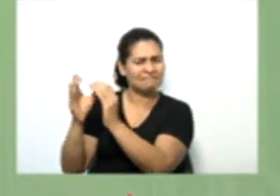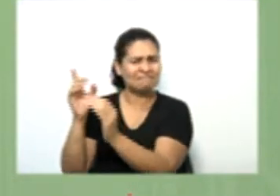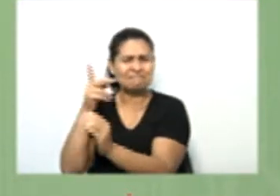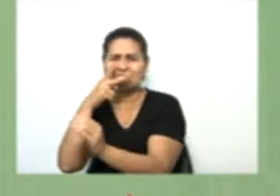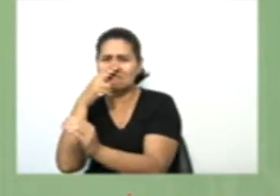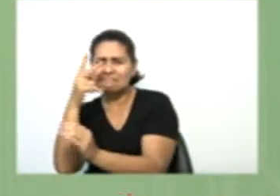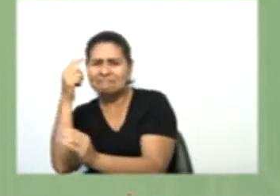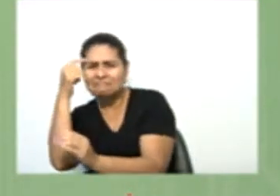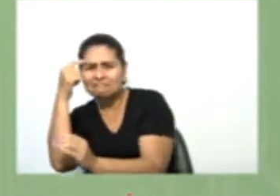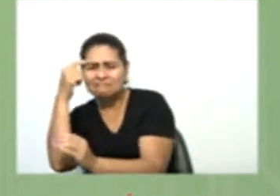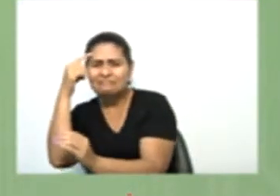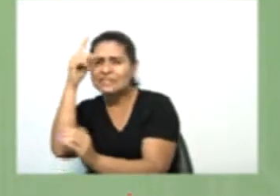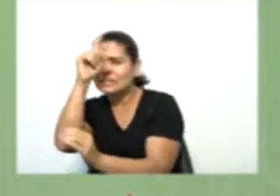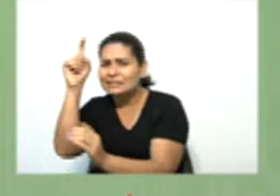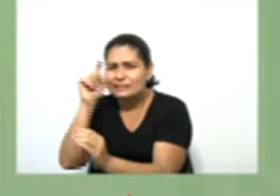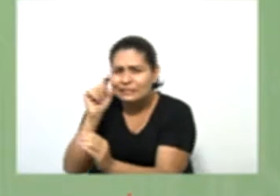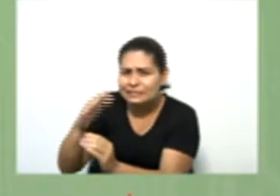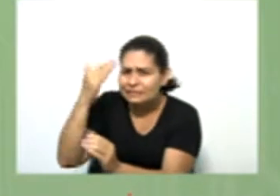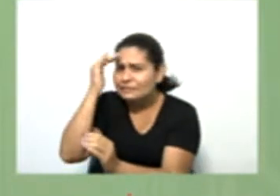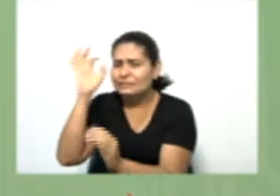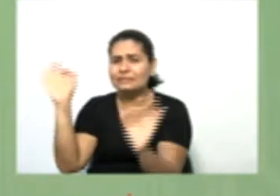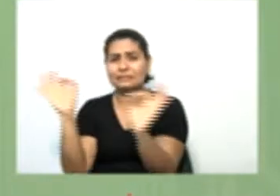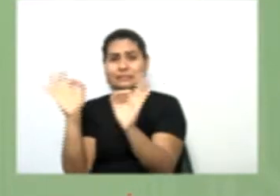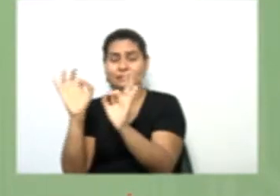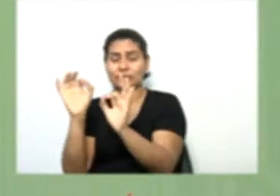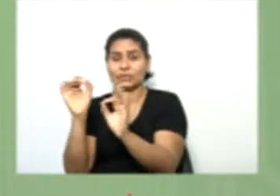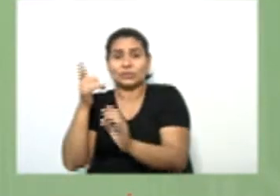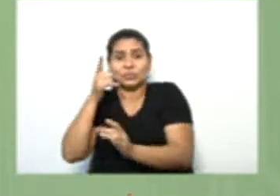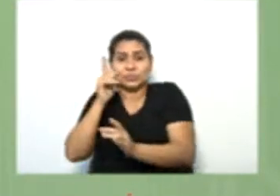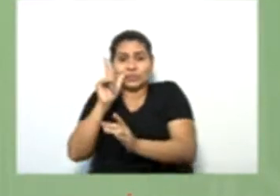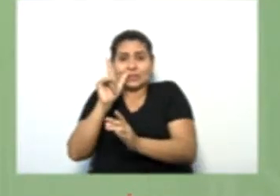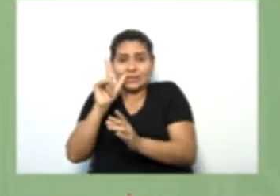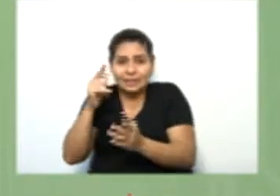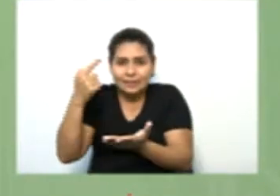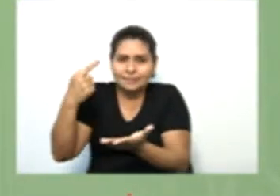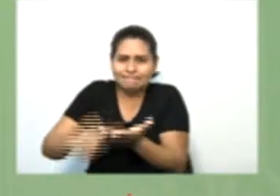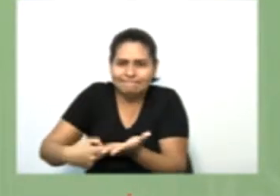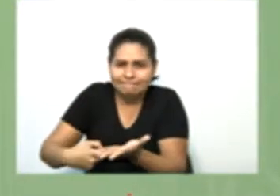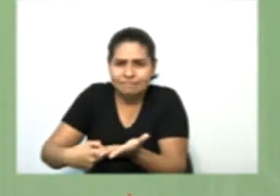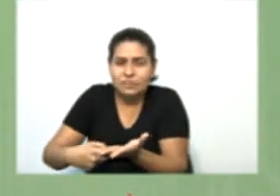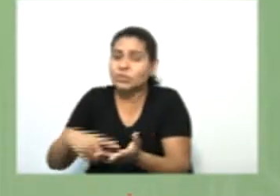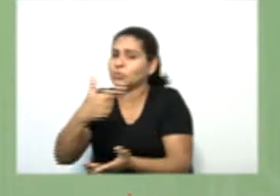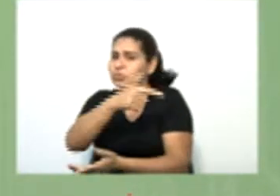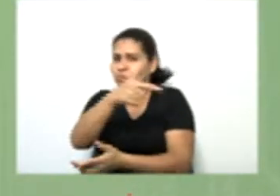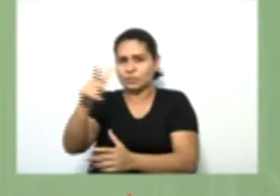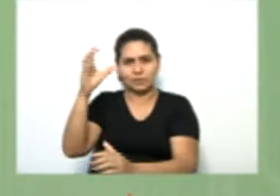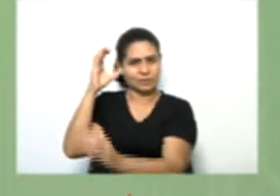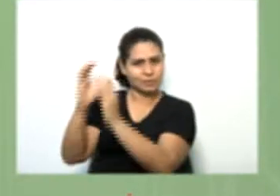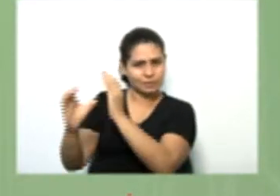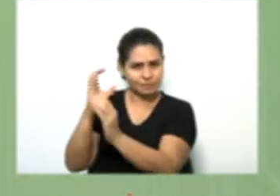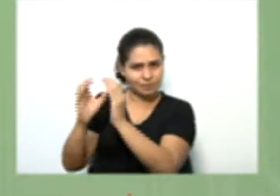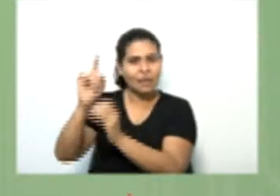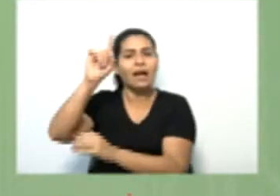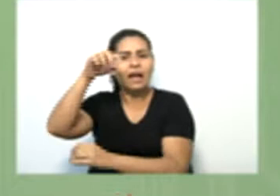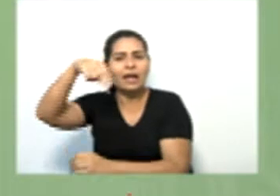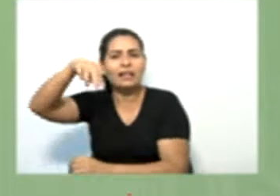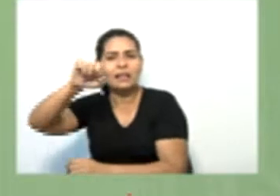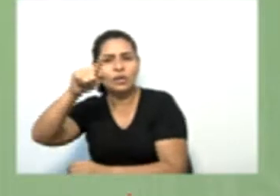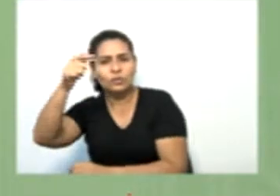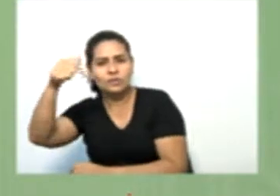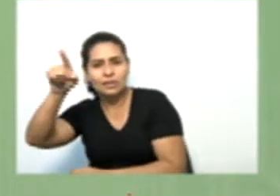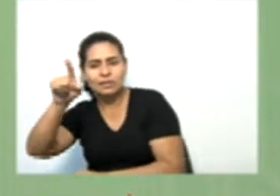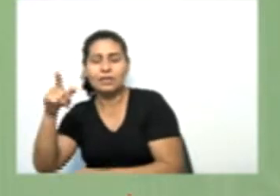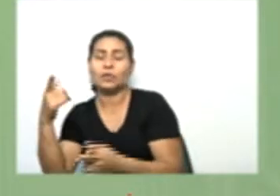dificulta a obtenção de um possível acordo. Sem comunicação, a negociação